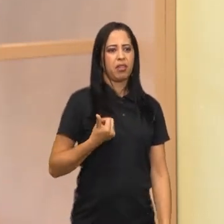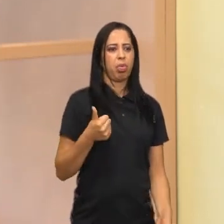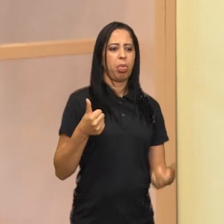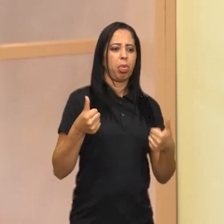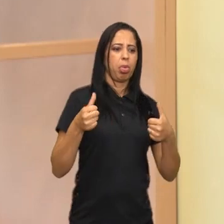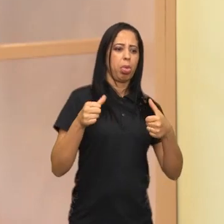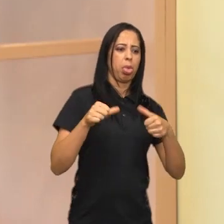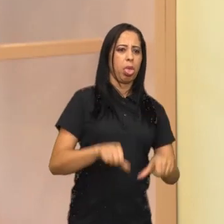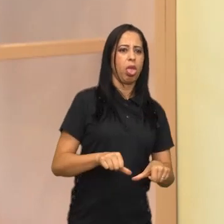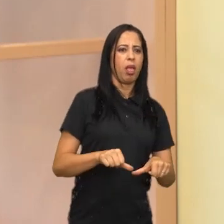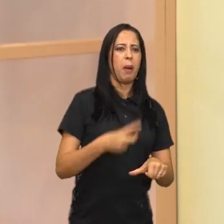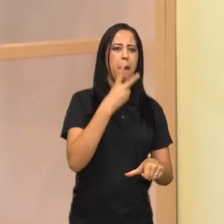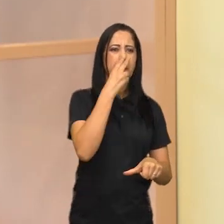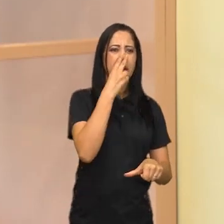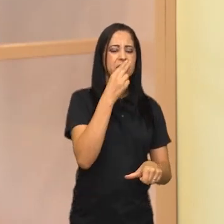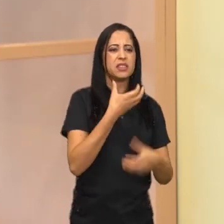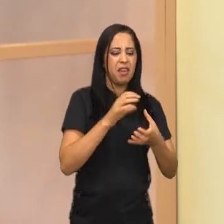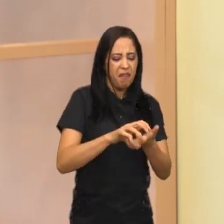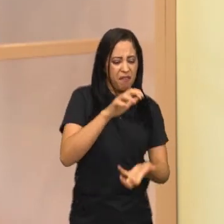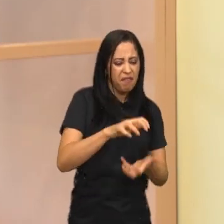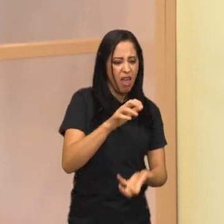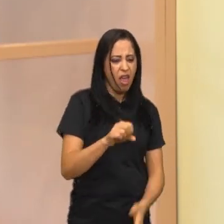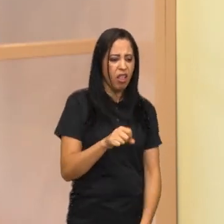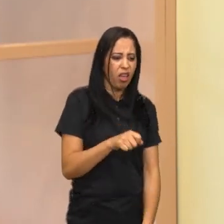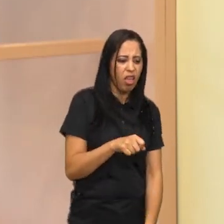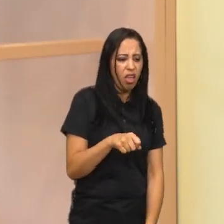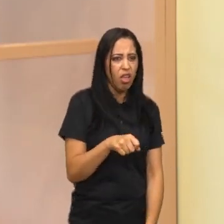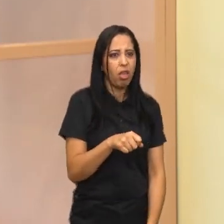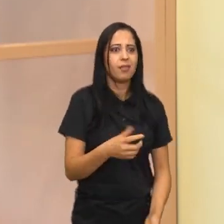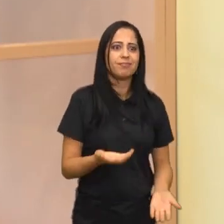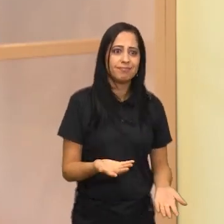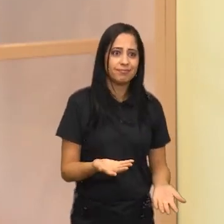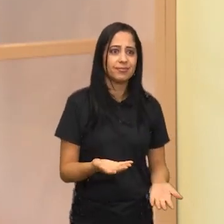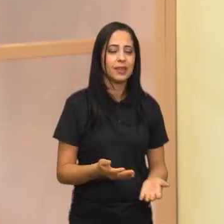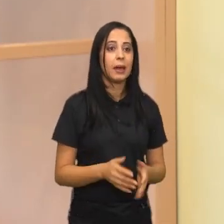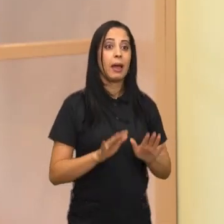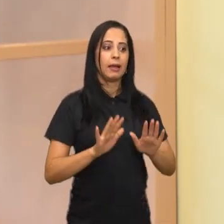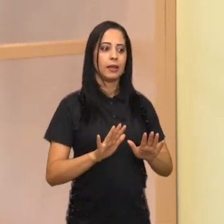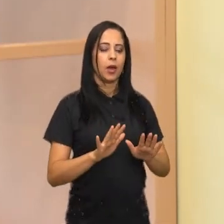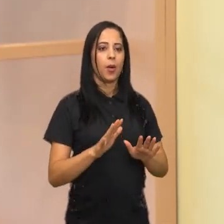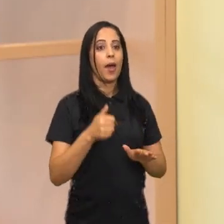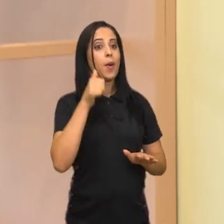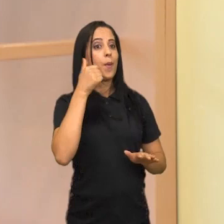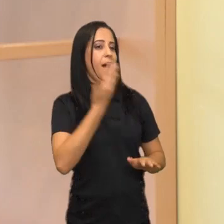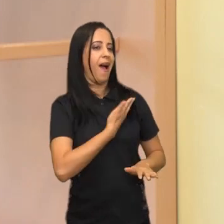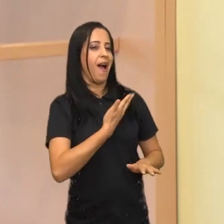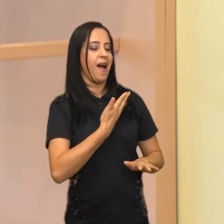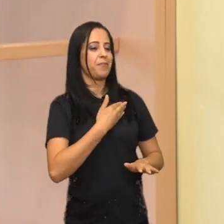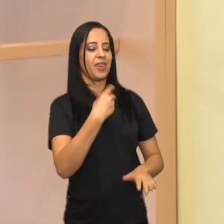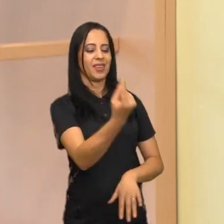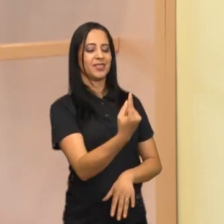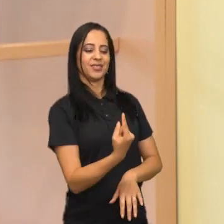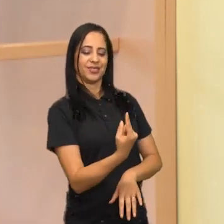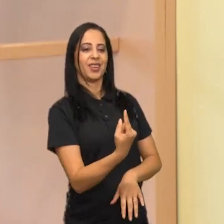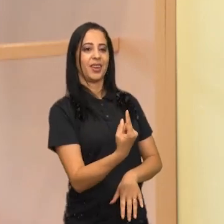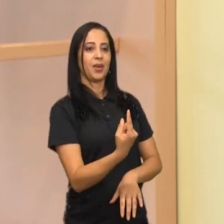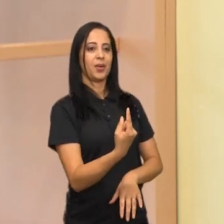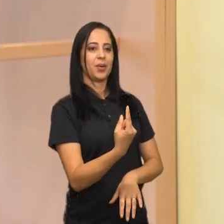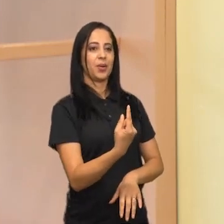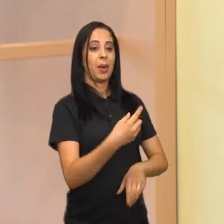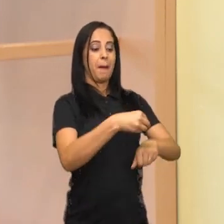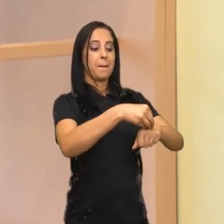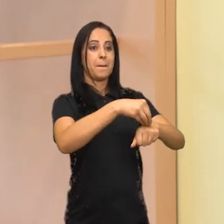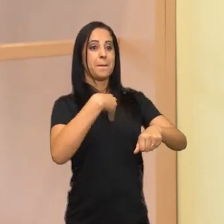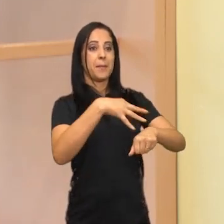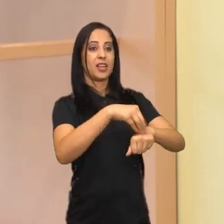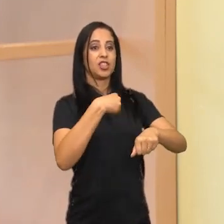como uma senhora de 75. Aí, por indicação de uma cliente no salão, eu encontrei uma